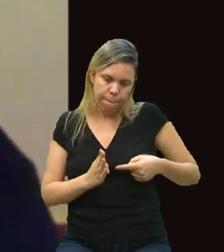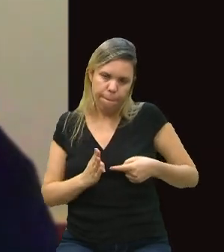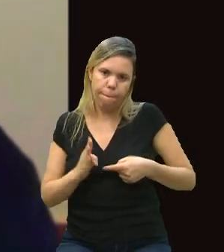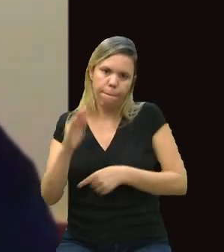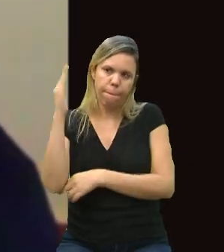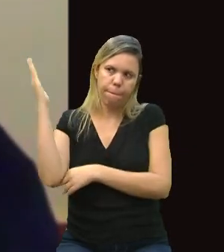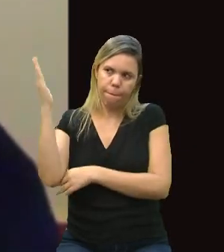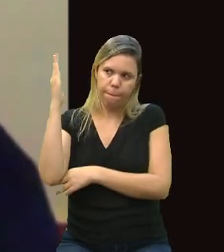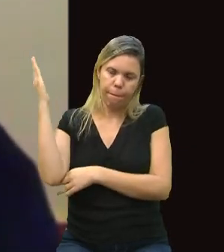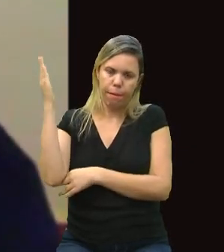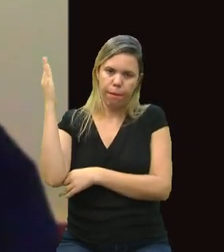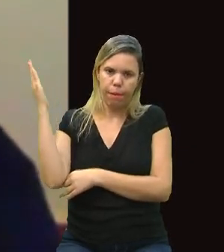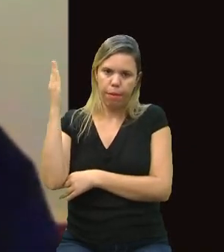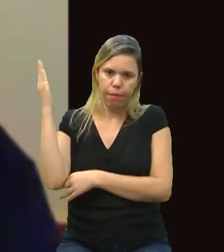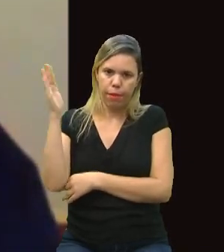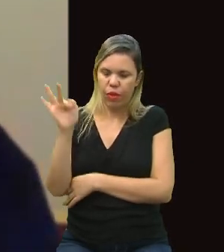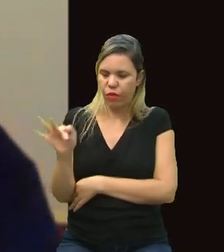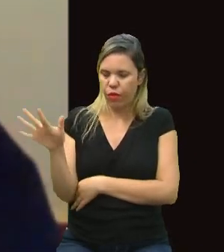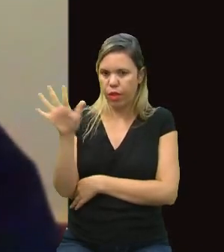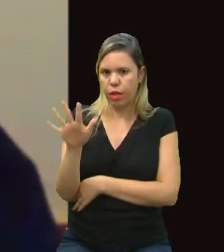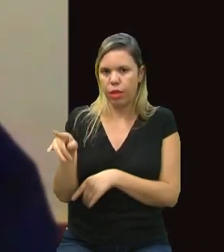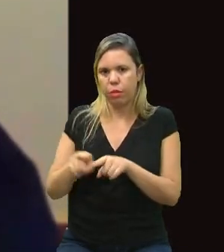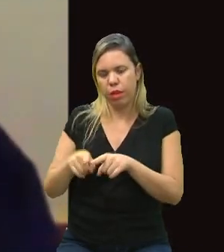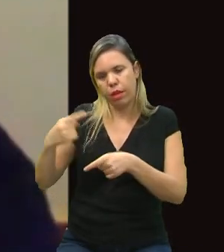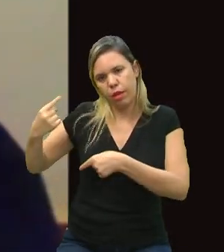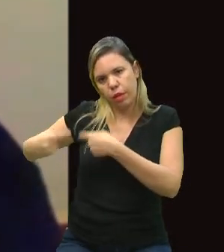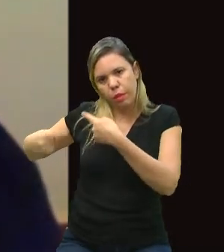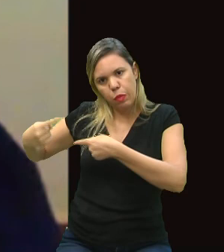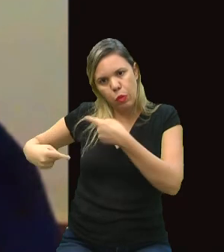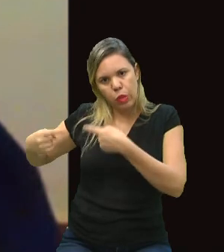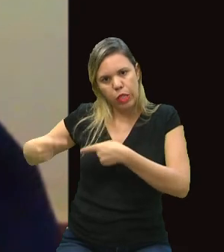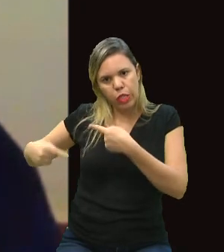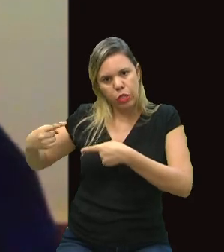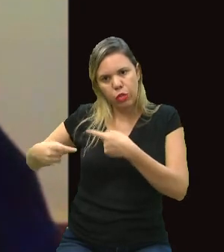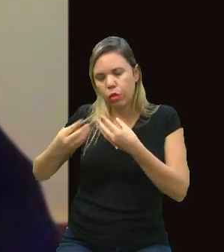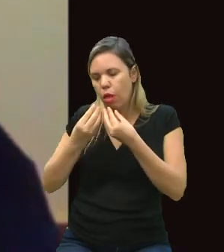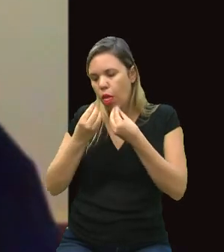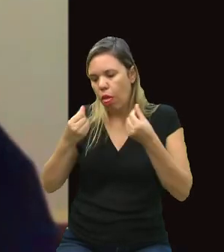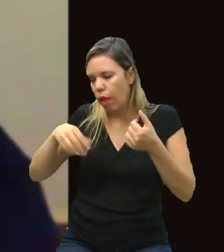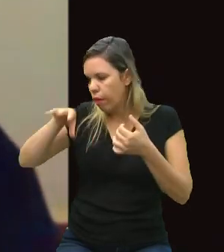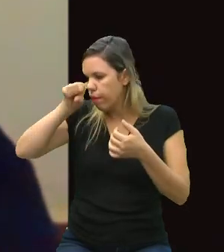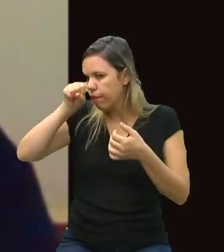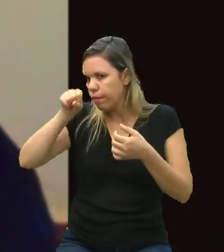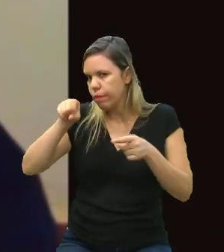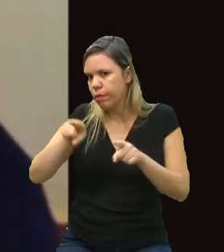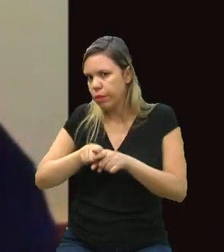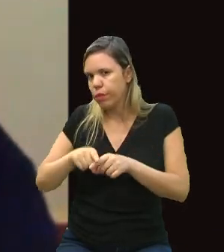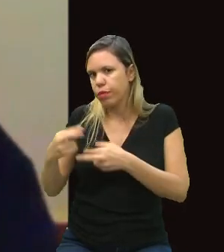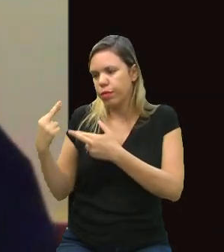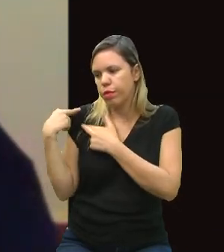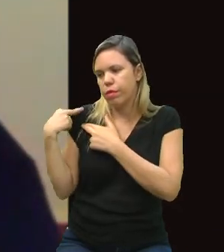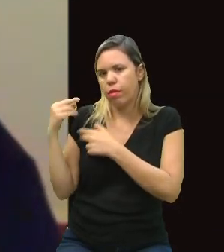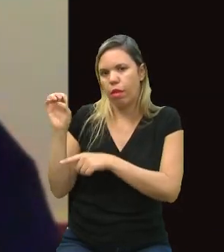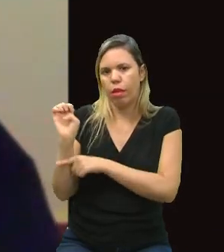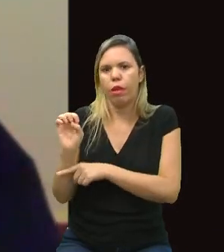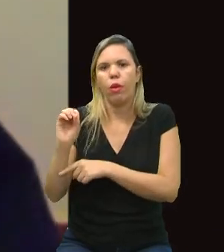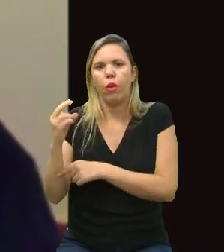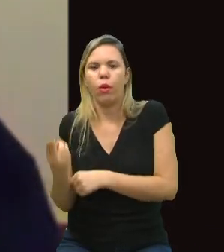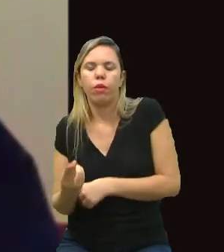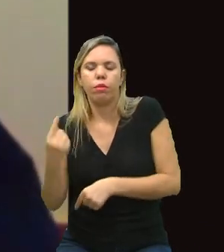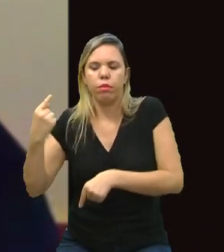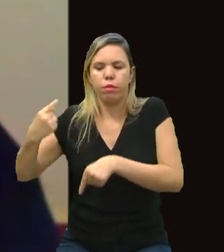de qualidade do ar, que são de âmbito estadual, ou políticas de mobilidade urbana, que aí são de